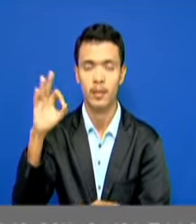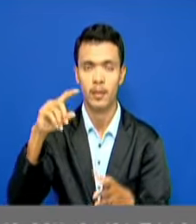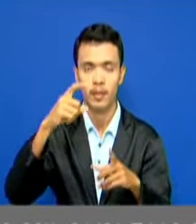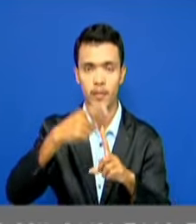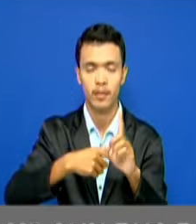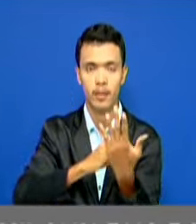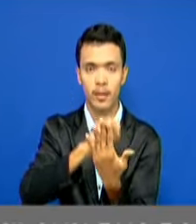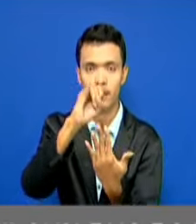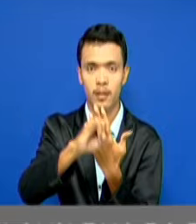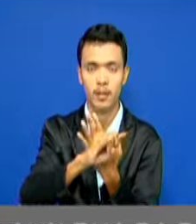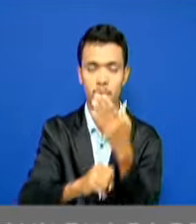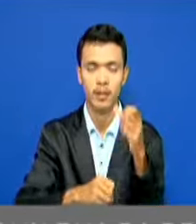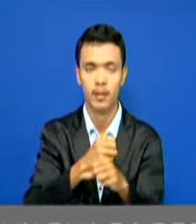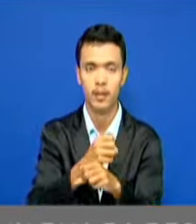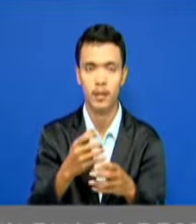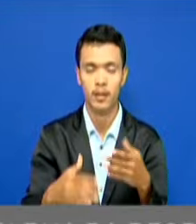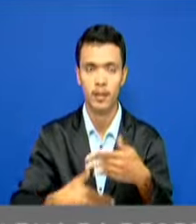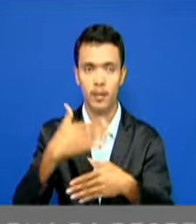Tinangoim.